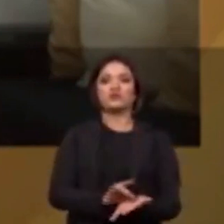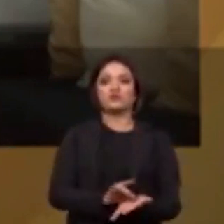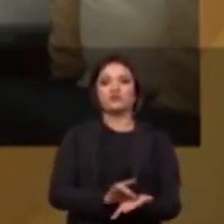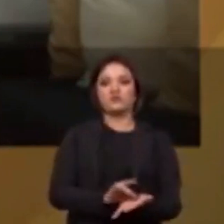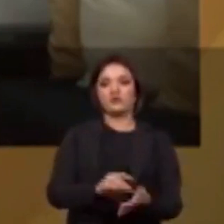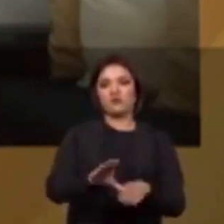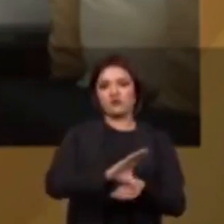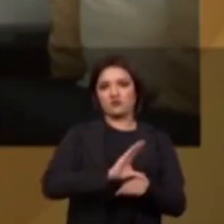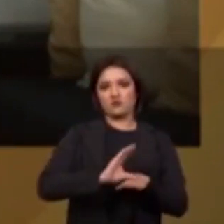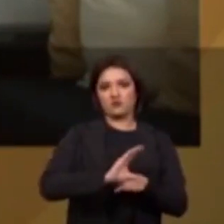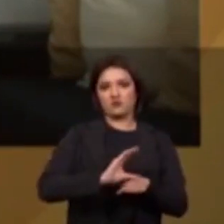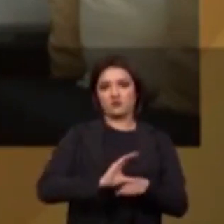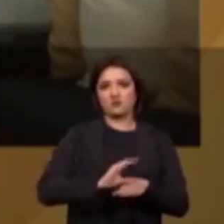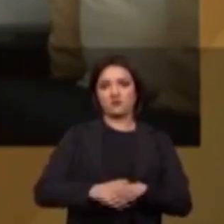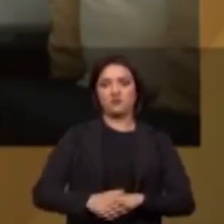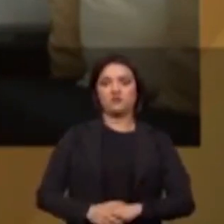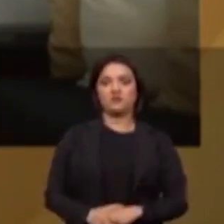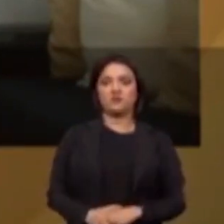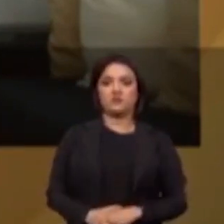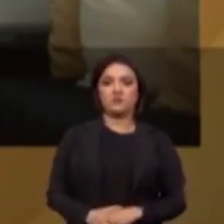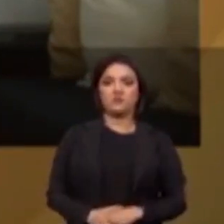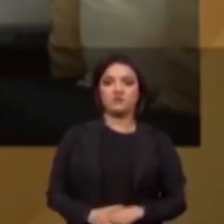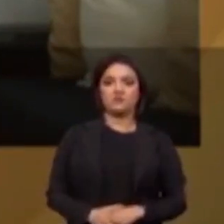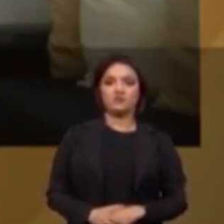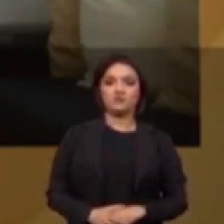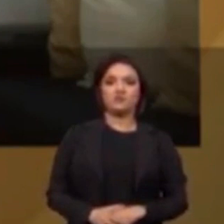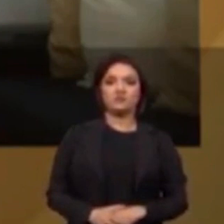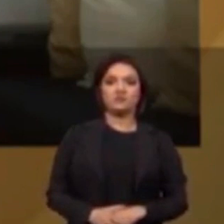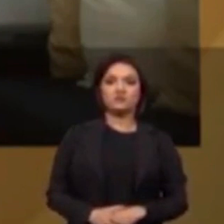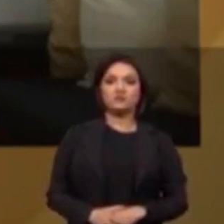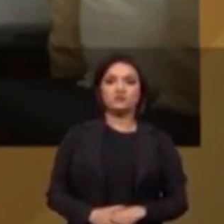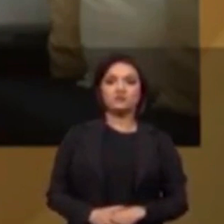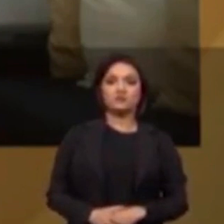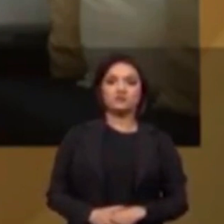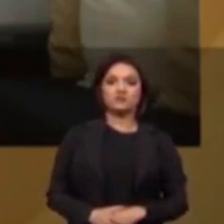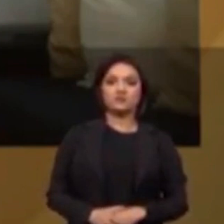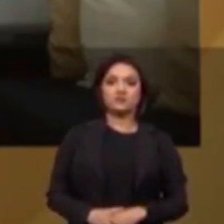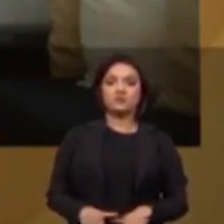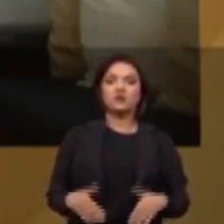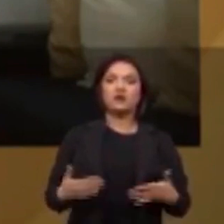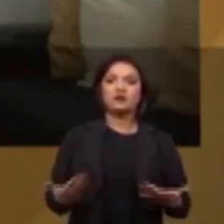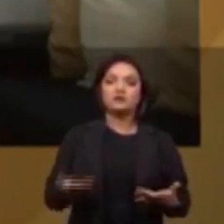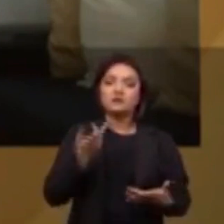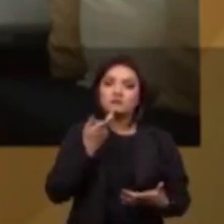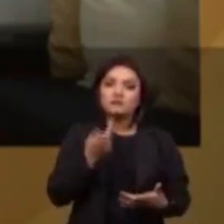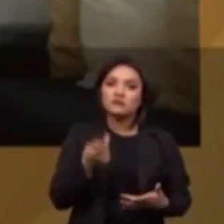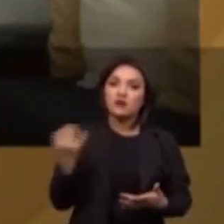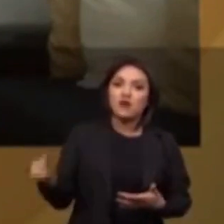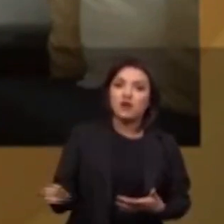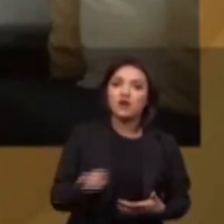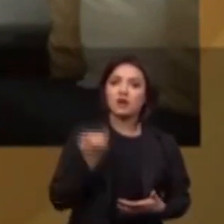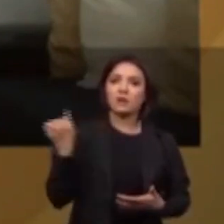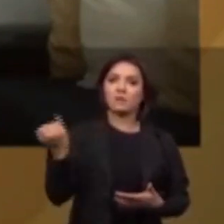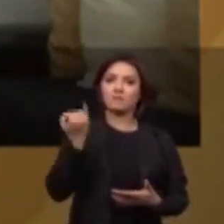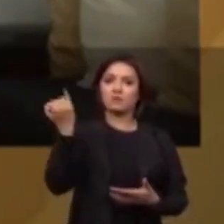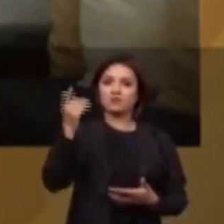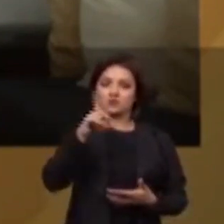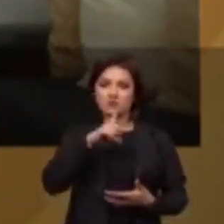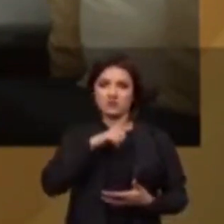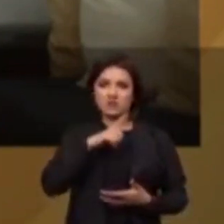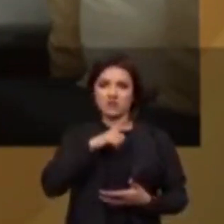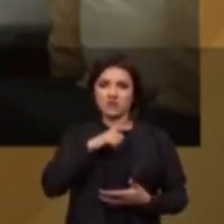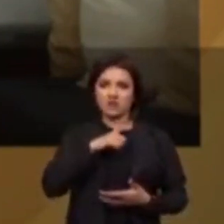constitucional. A reafirmação da imprescindibilidade da jurisdição